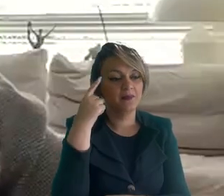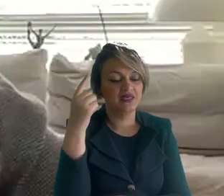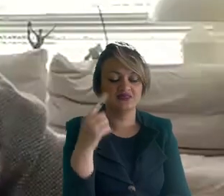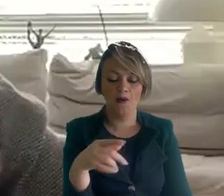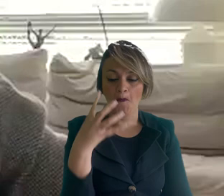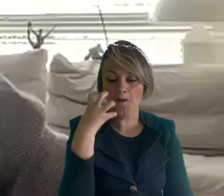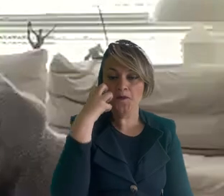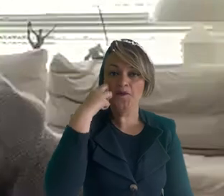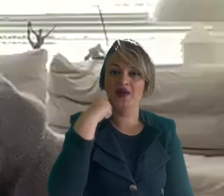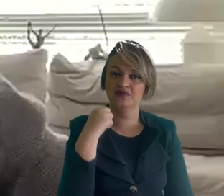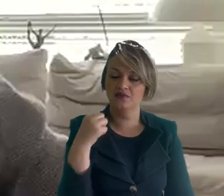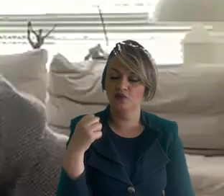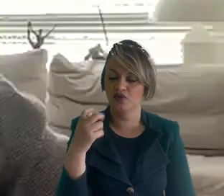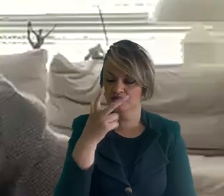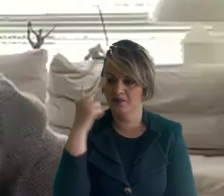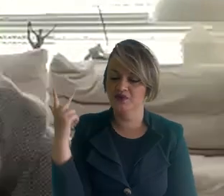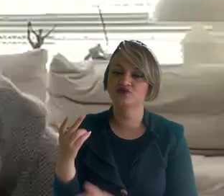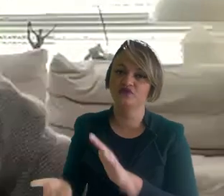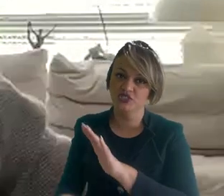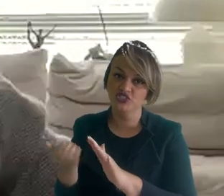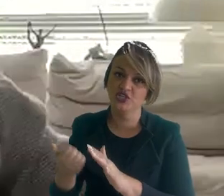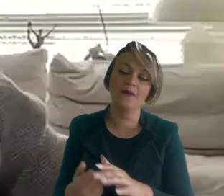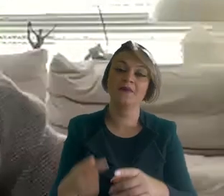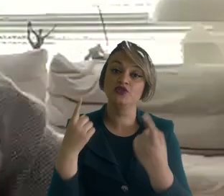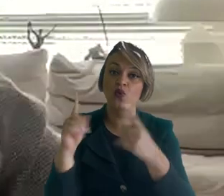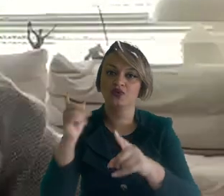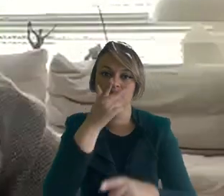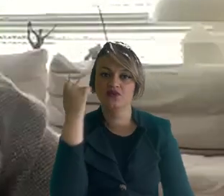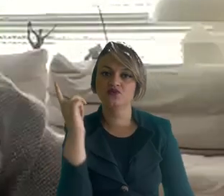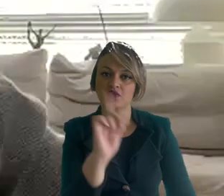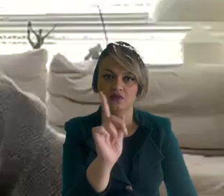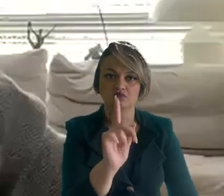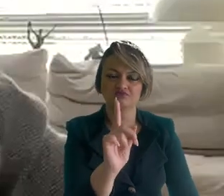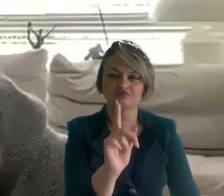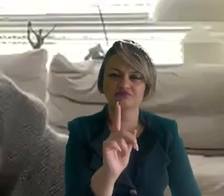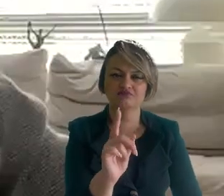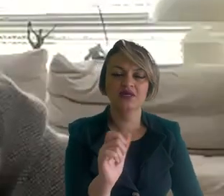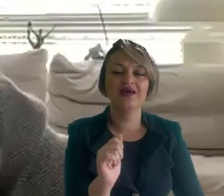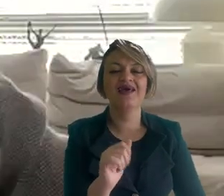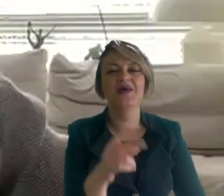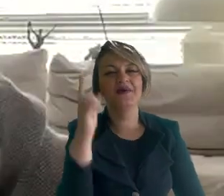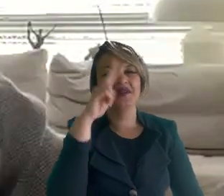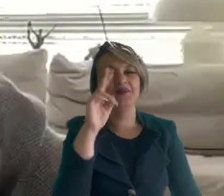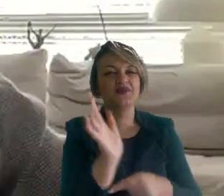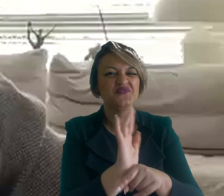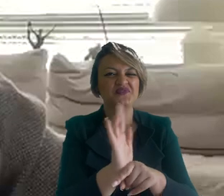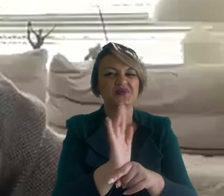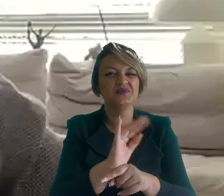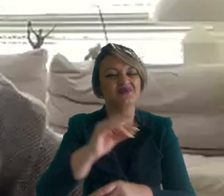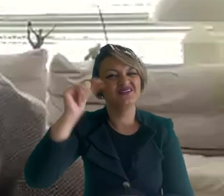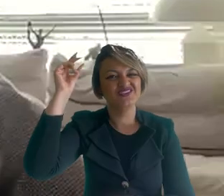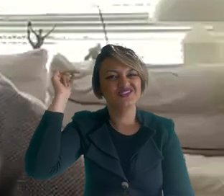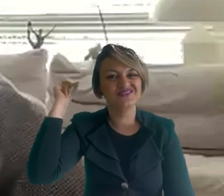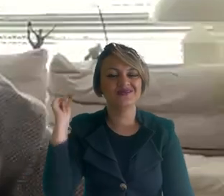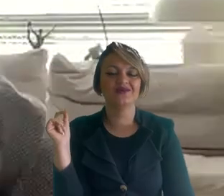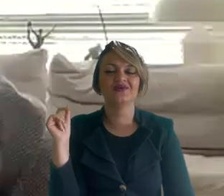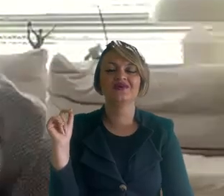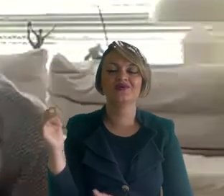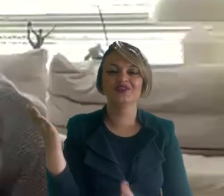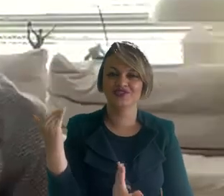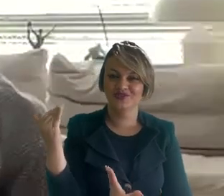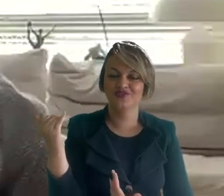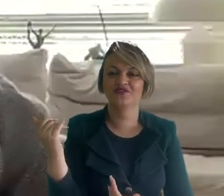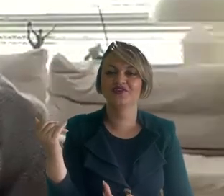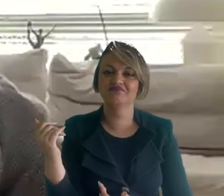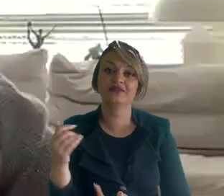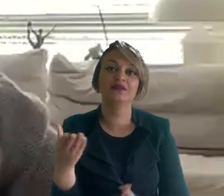da pessoa e não a pessoa eu gosto de sempre lembrar um filme antigo que a gente assistia quando jovem